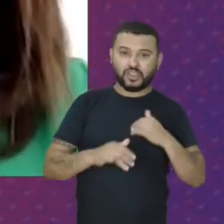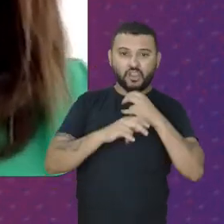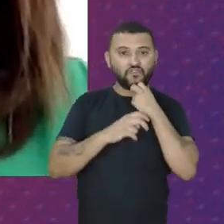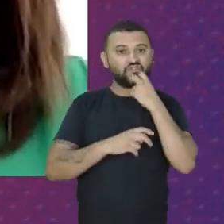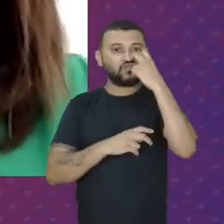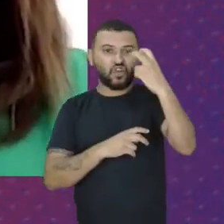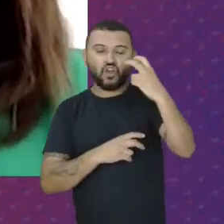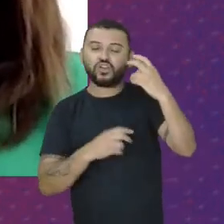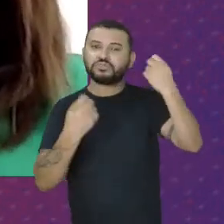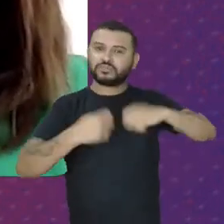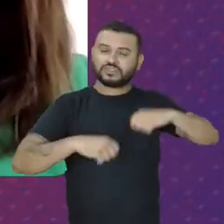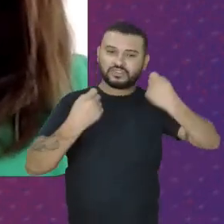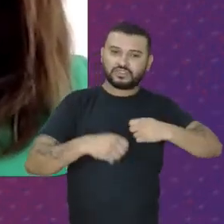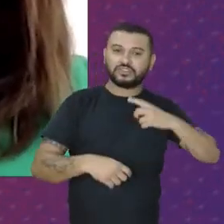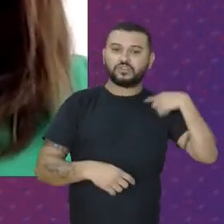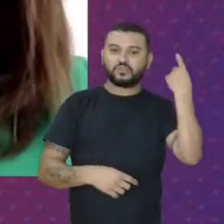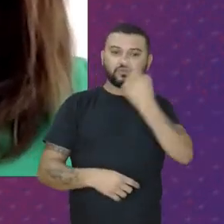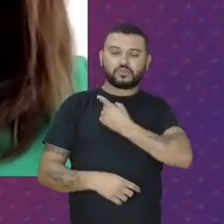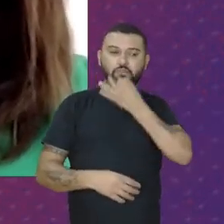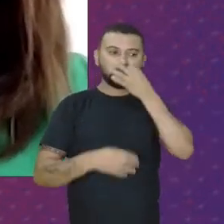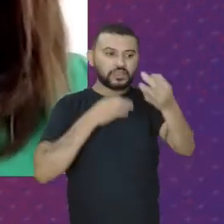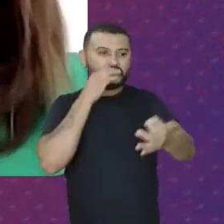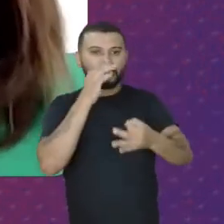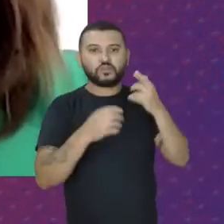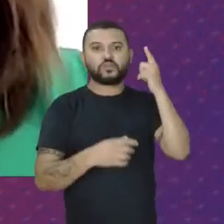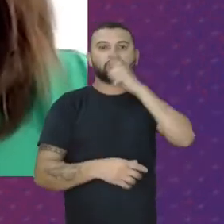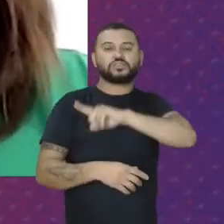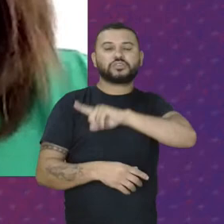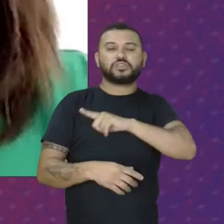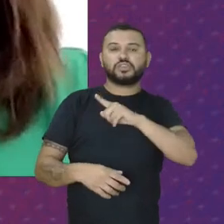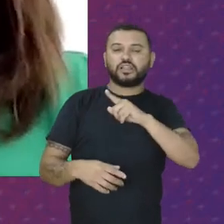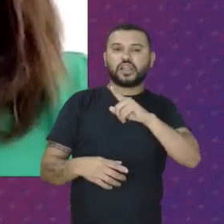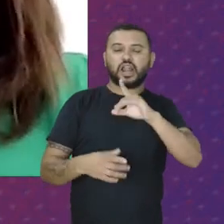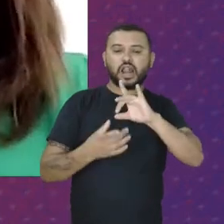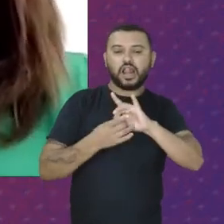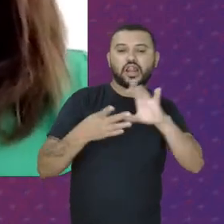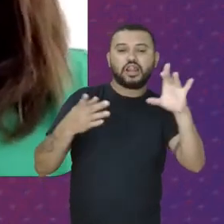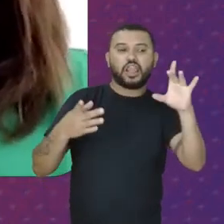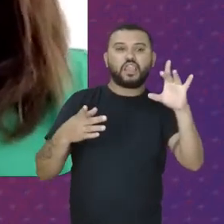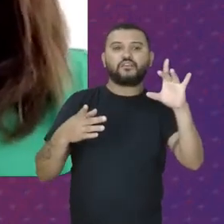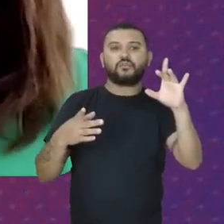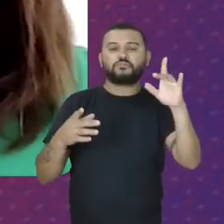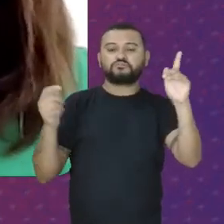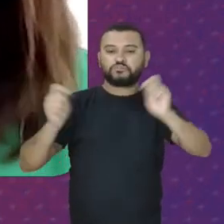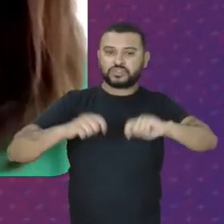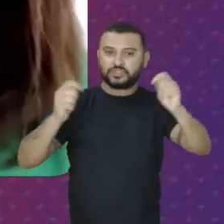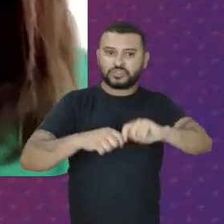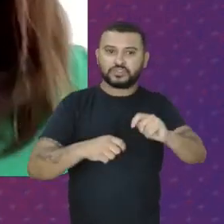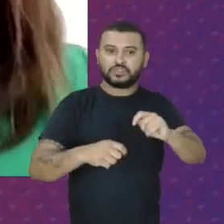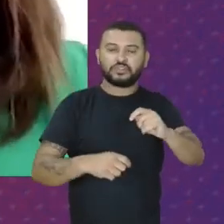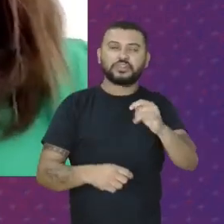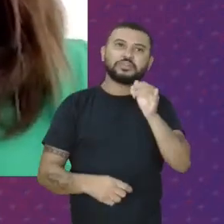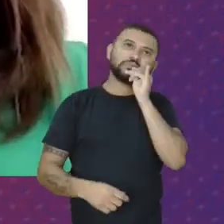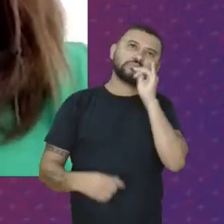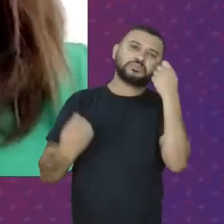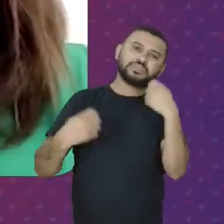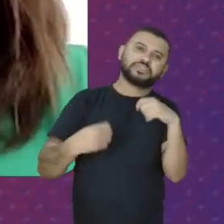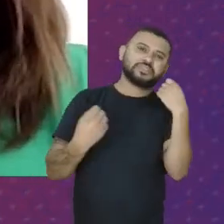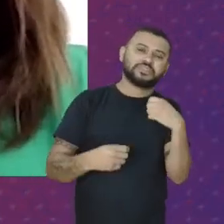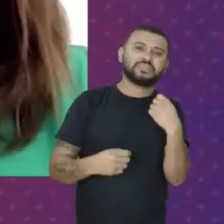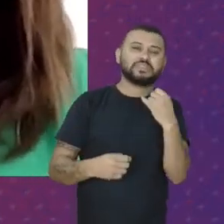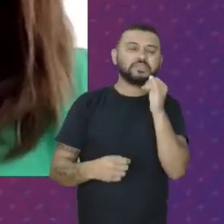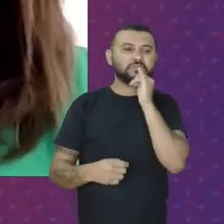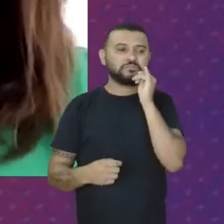ser ouvida e a gente poder concorrer em condições de um mínimo